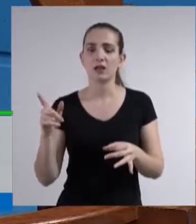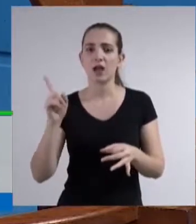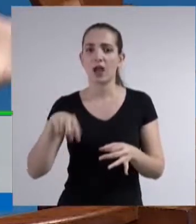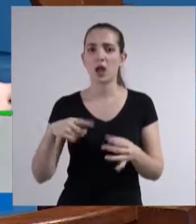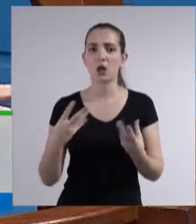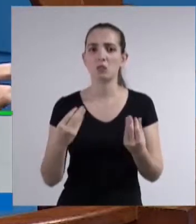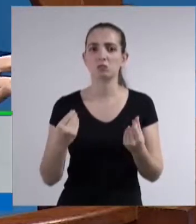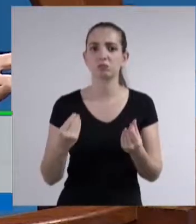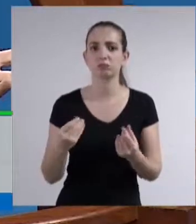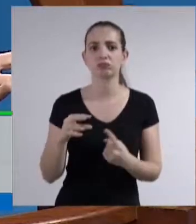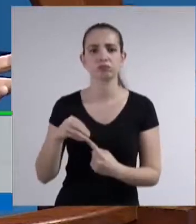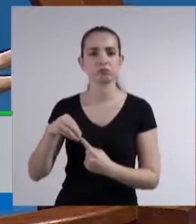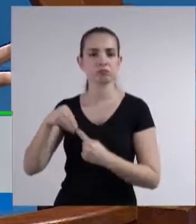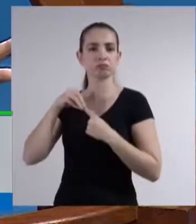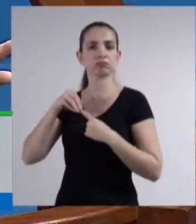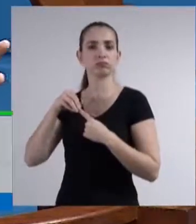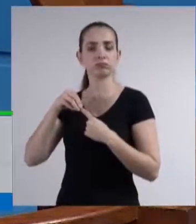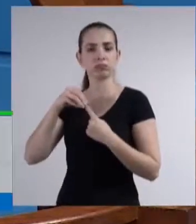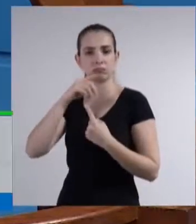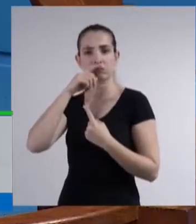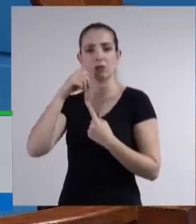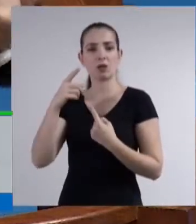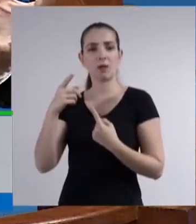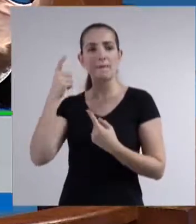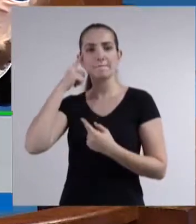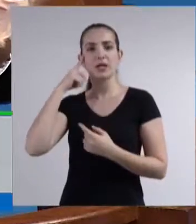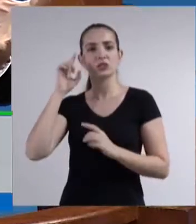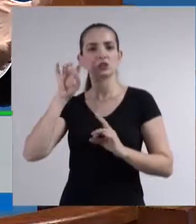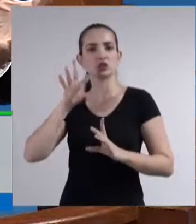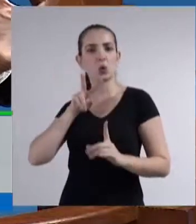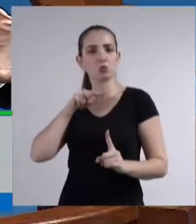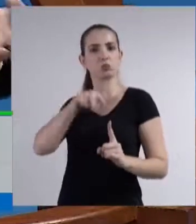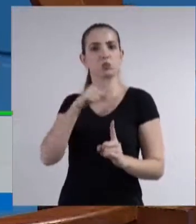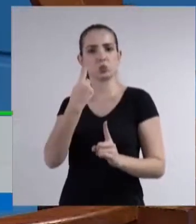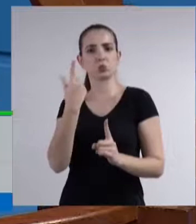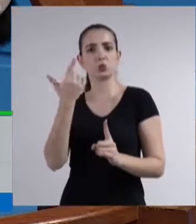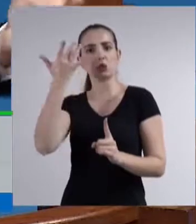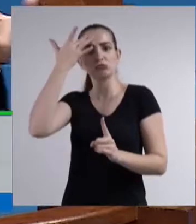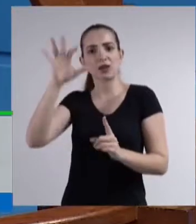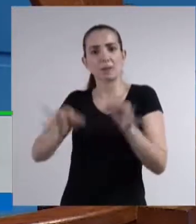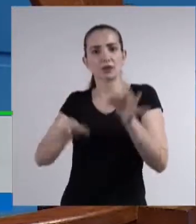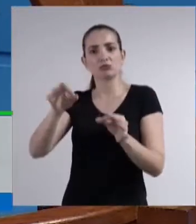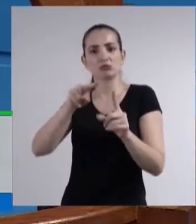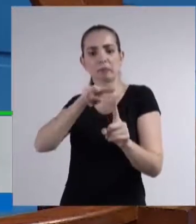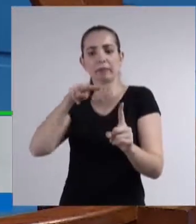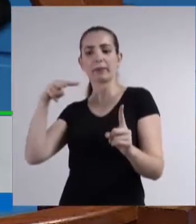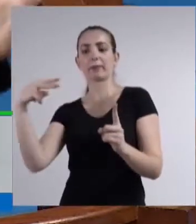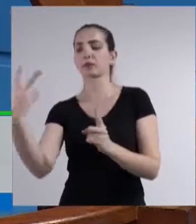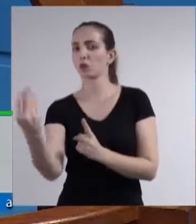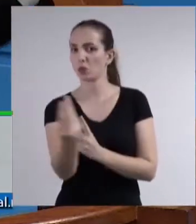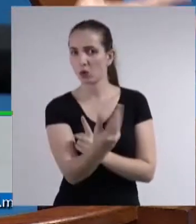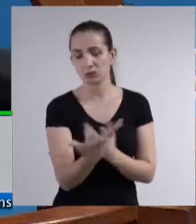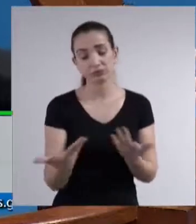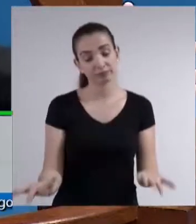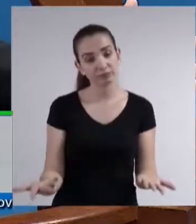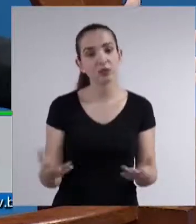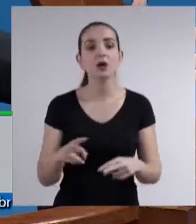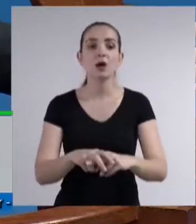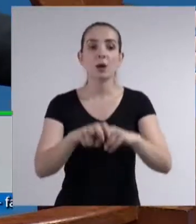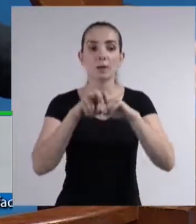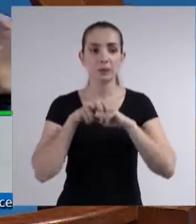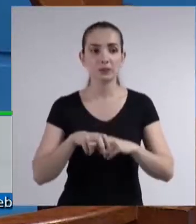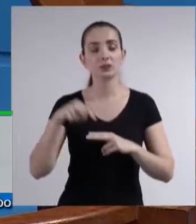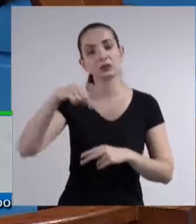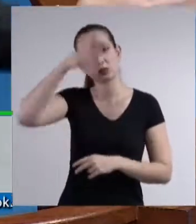situações, ela é muito parcial, né? E a gente fica ali, em relação a essas demarcações aqui no Mato Grosso do Sul,